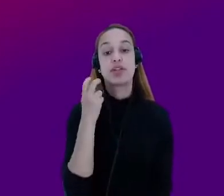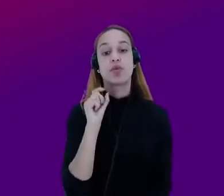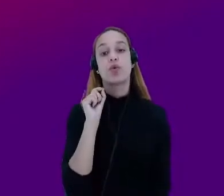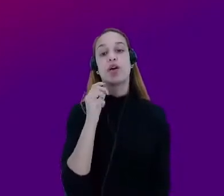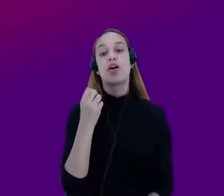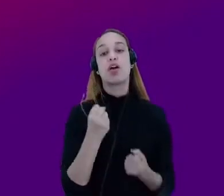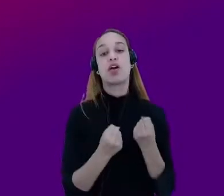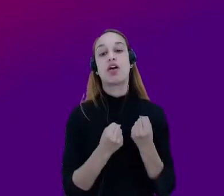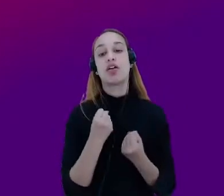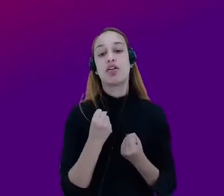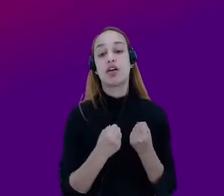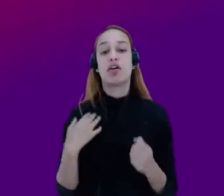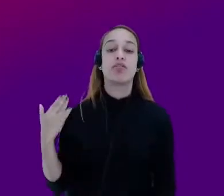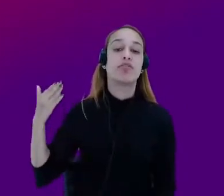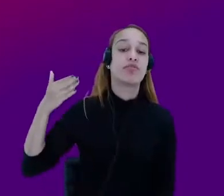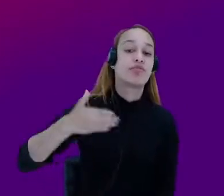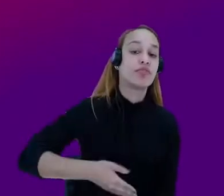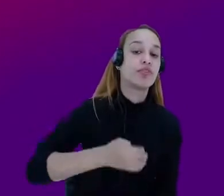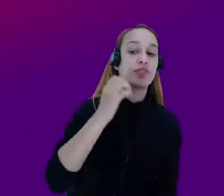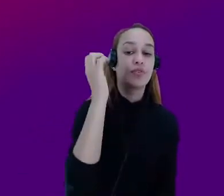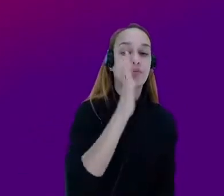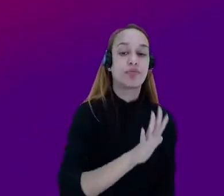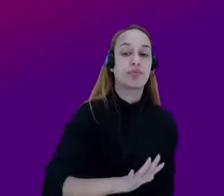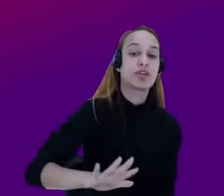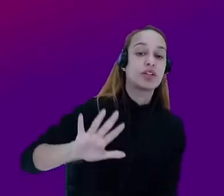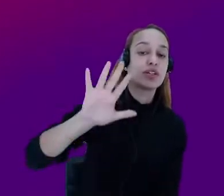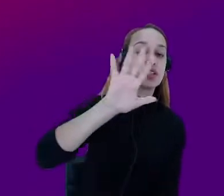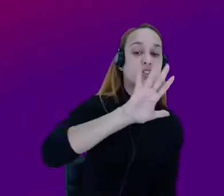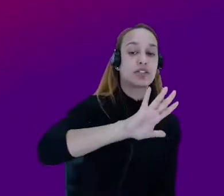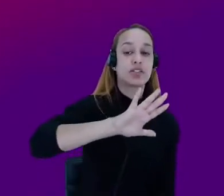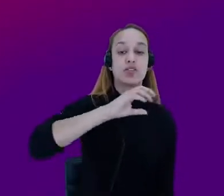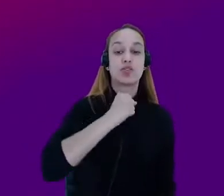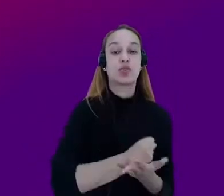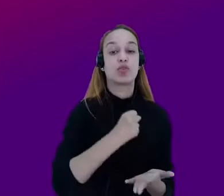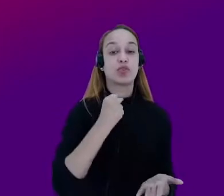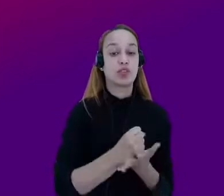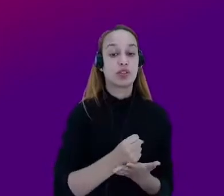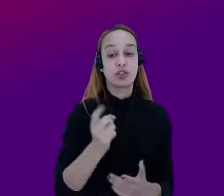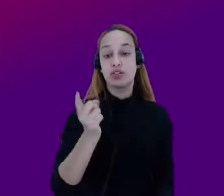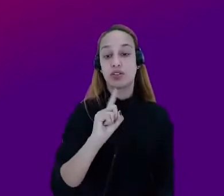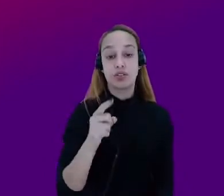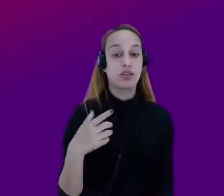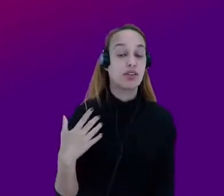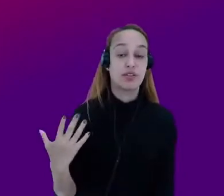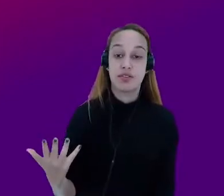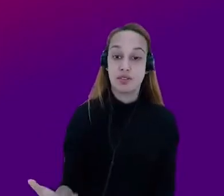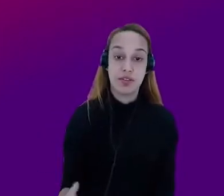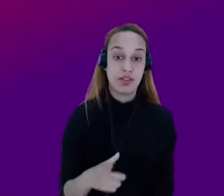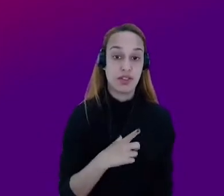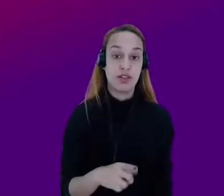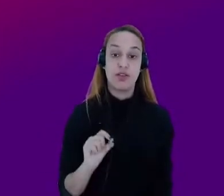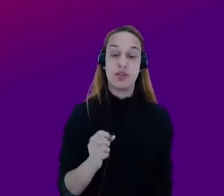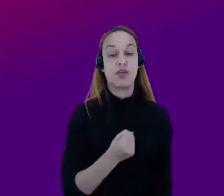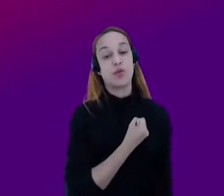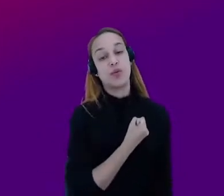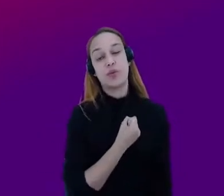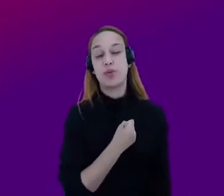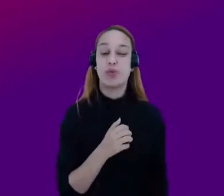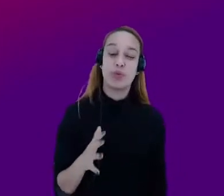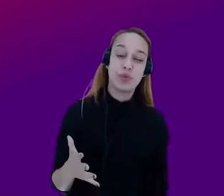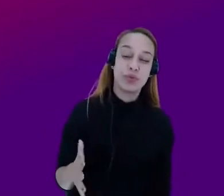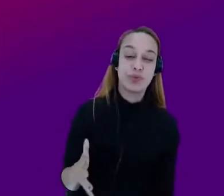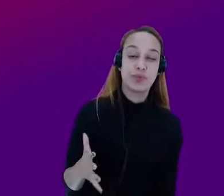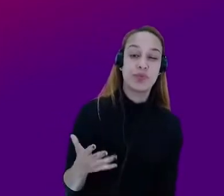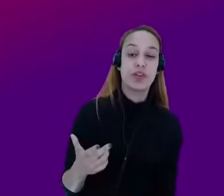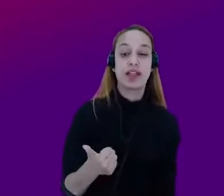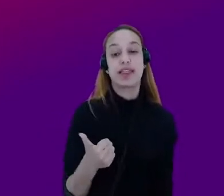ainda não chegou no Brasil na sua maturidade de contratação. Ainda praticamente existe aquele número cabalístico de a cada